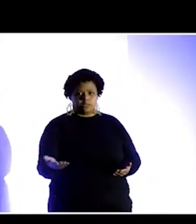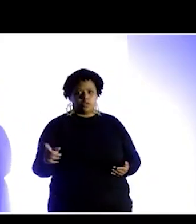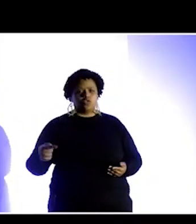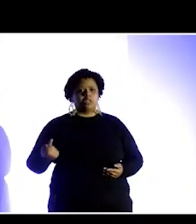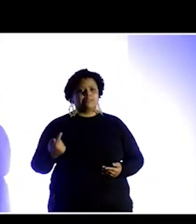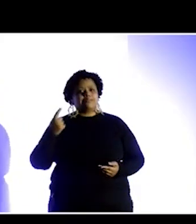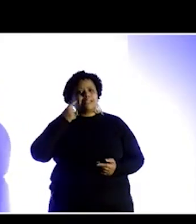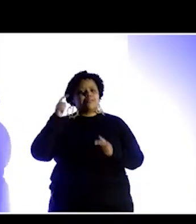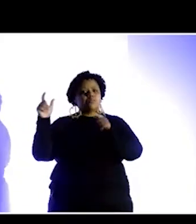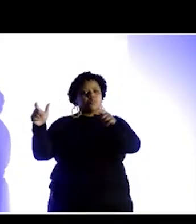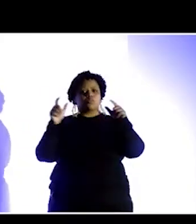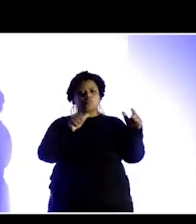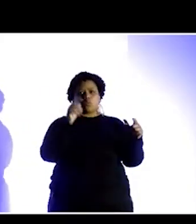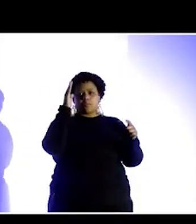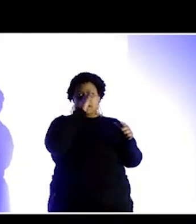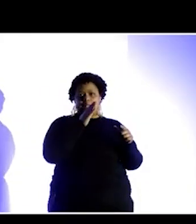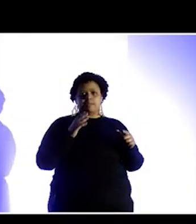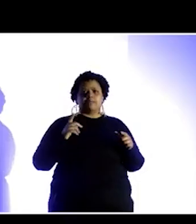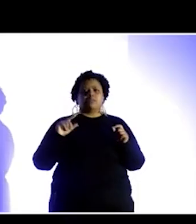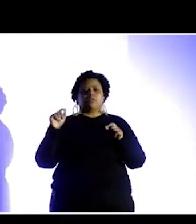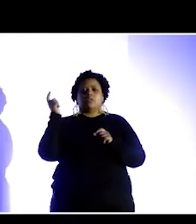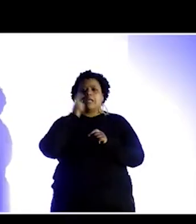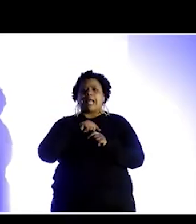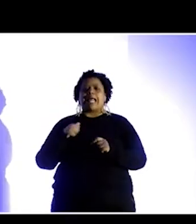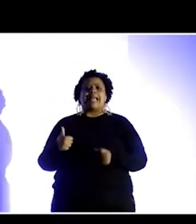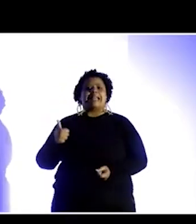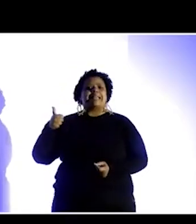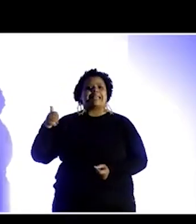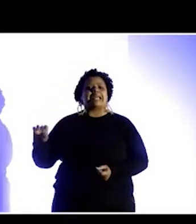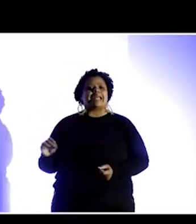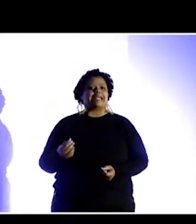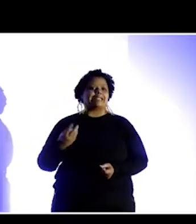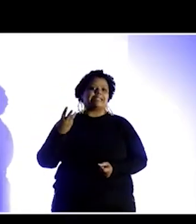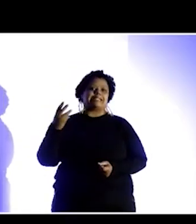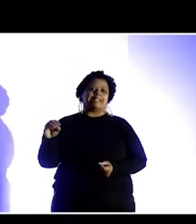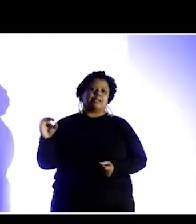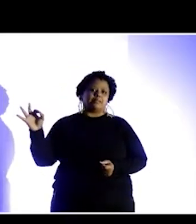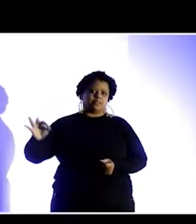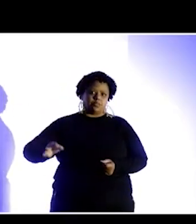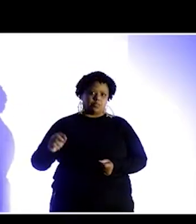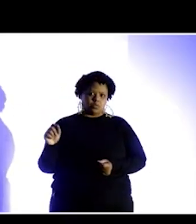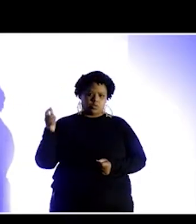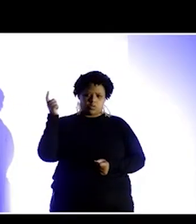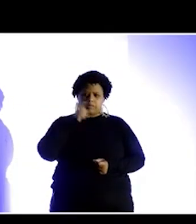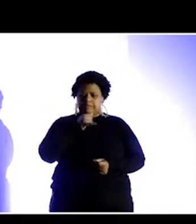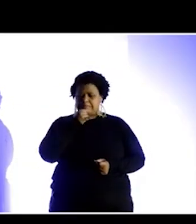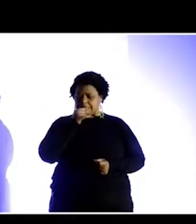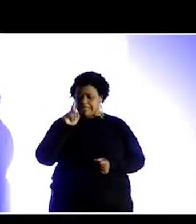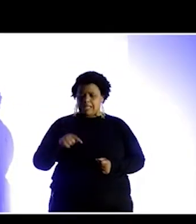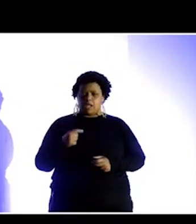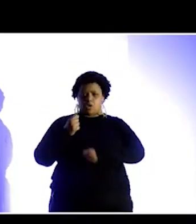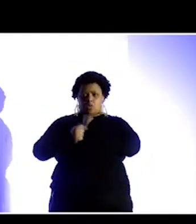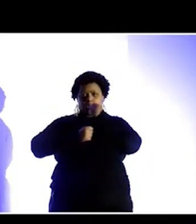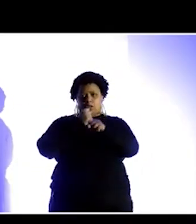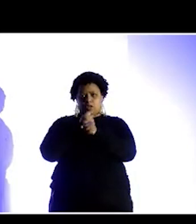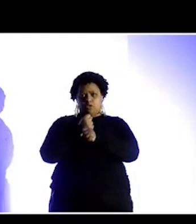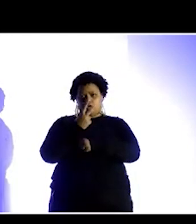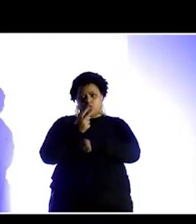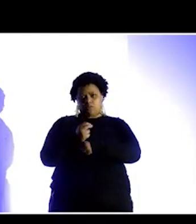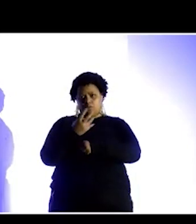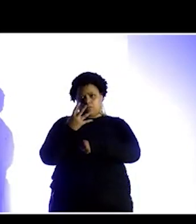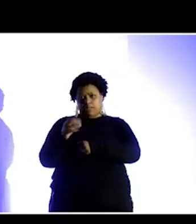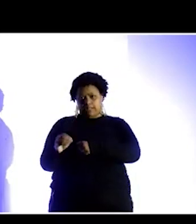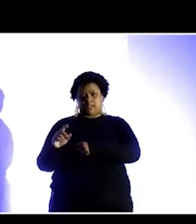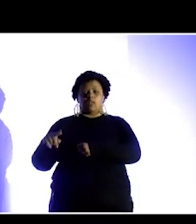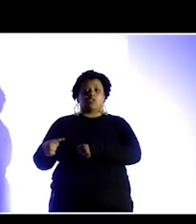várias regiões do Brasil, a gente chega a aumentar a nossa intensidade em 10%, 20%, até 30% dessa intensidade até 2040. Então, a gente